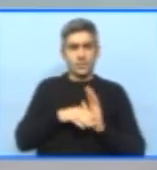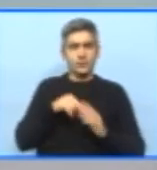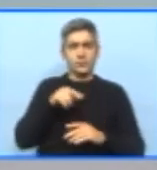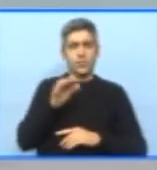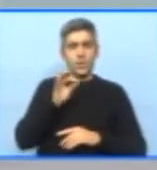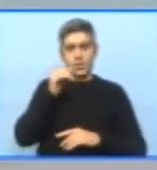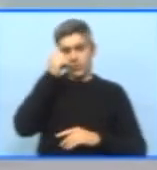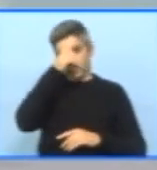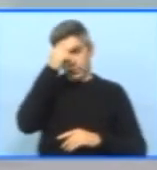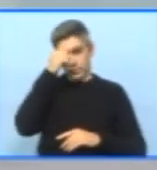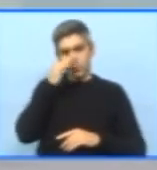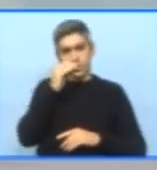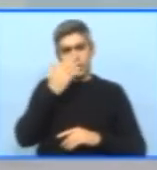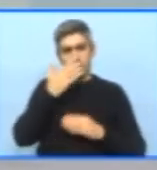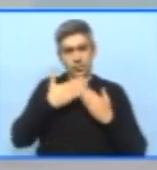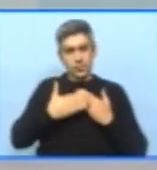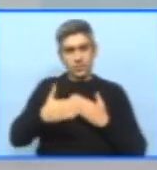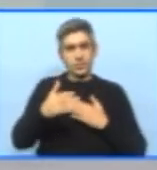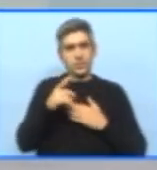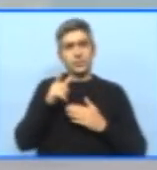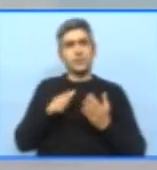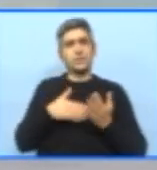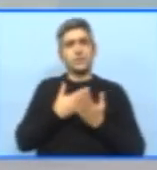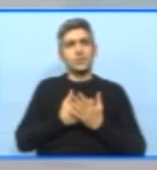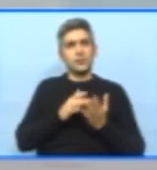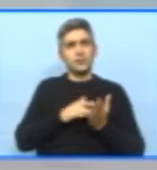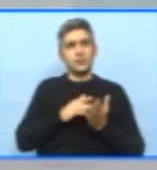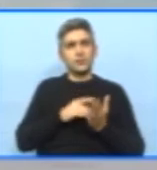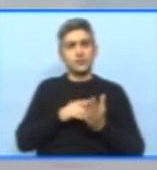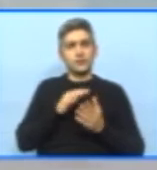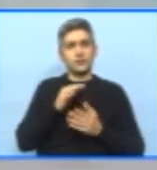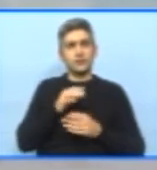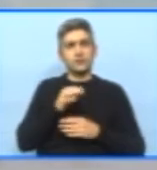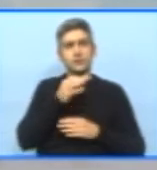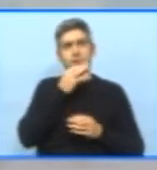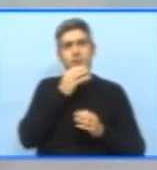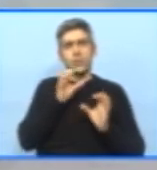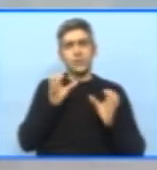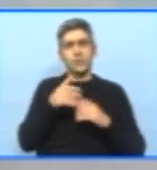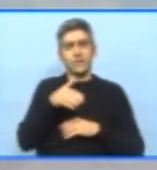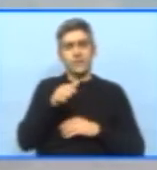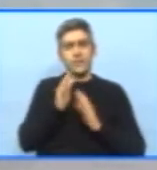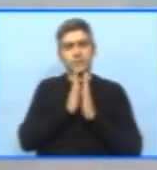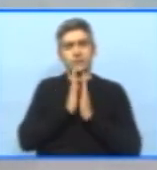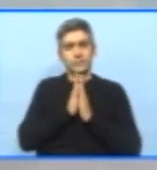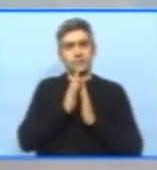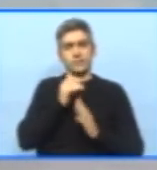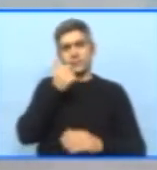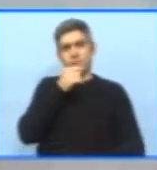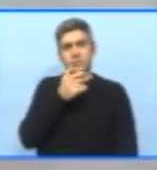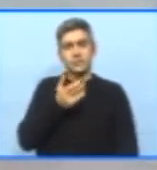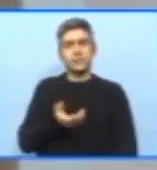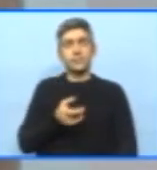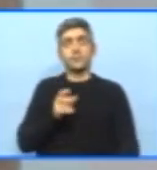Quaresma, Padre Nélio, que proposta a liturgia faz às comunidades que se reúnem na celebração da Eucaristia? Eu penso que